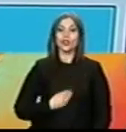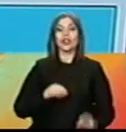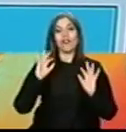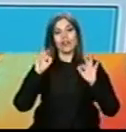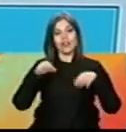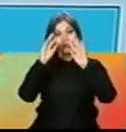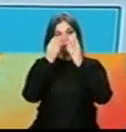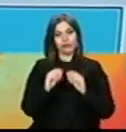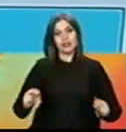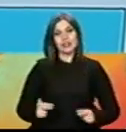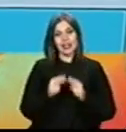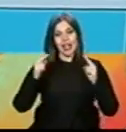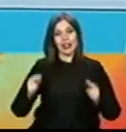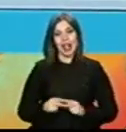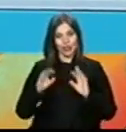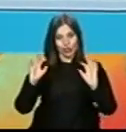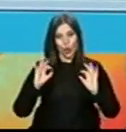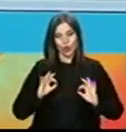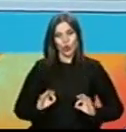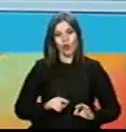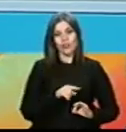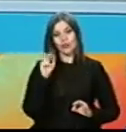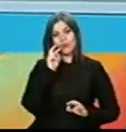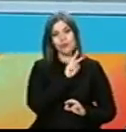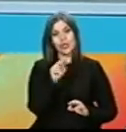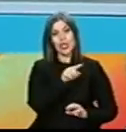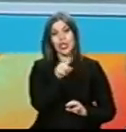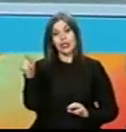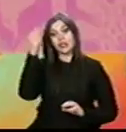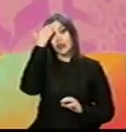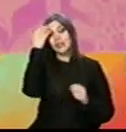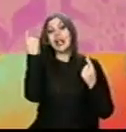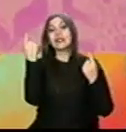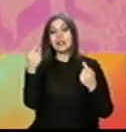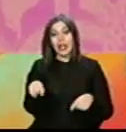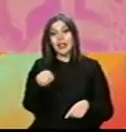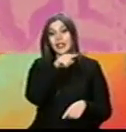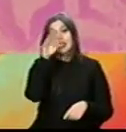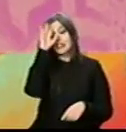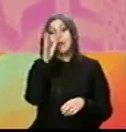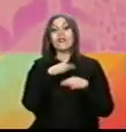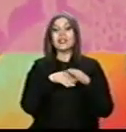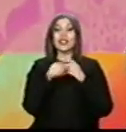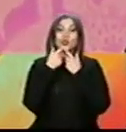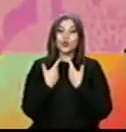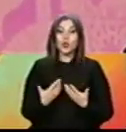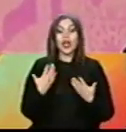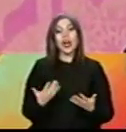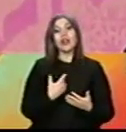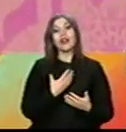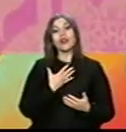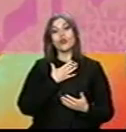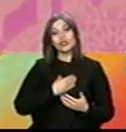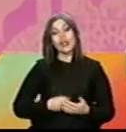terminamos, portanto, a nossa confecção. E como viram, eles são perfeitamente capazes de fazer tudo e mais alguma coisa. E vamos ver se realmente